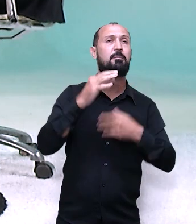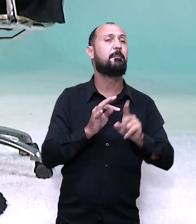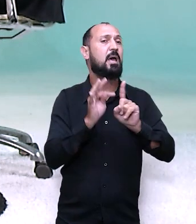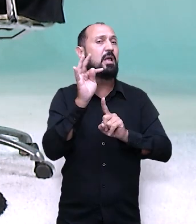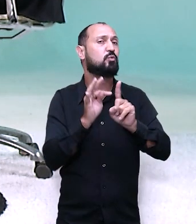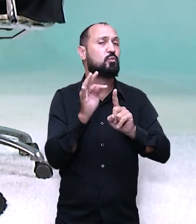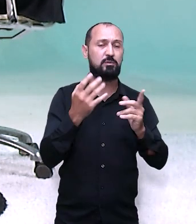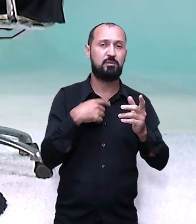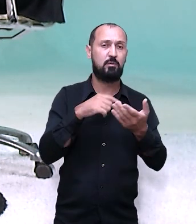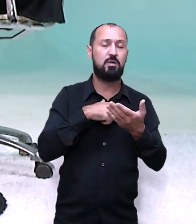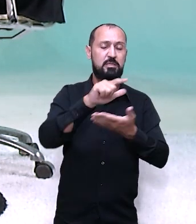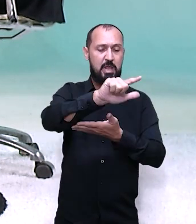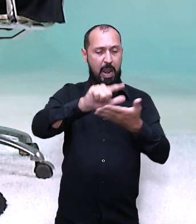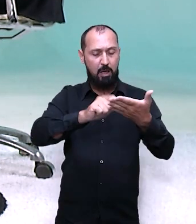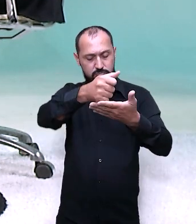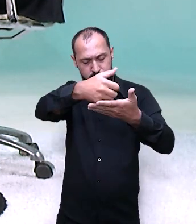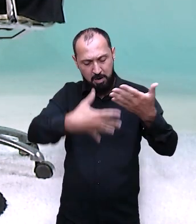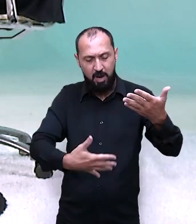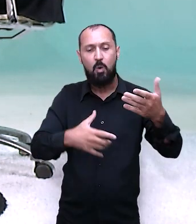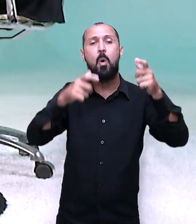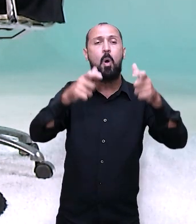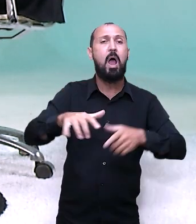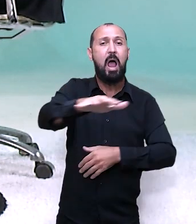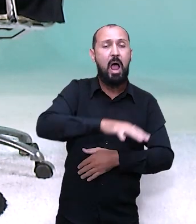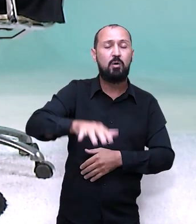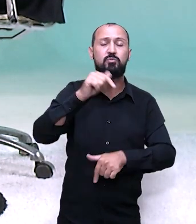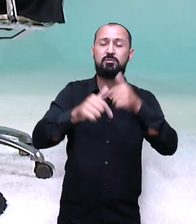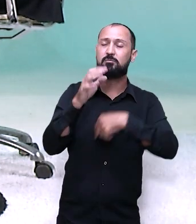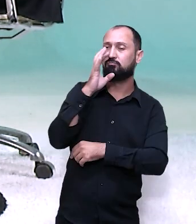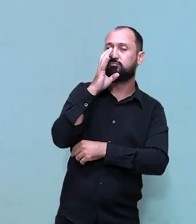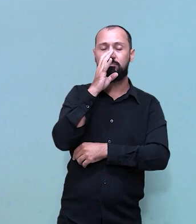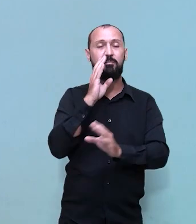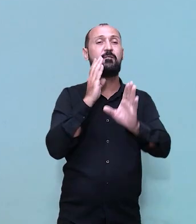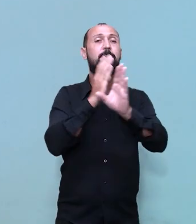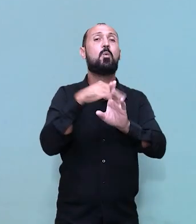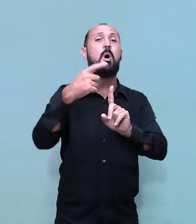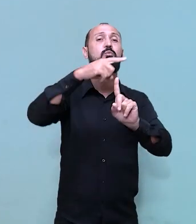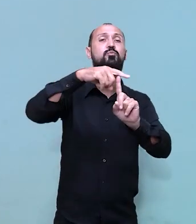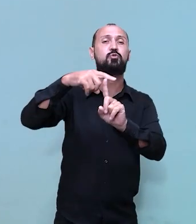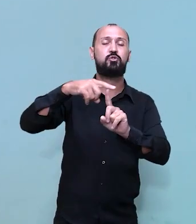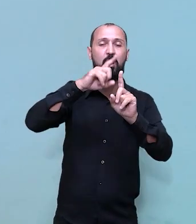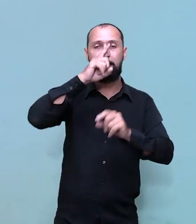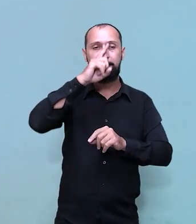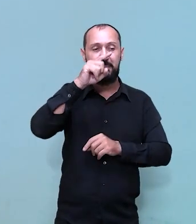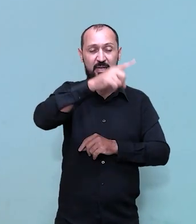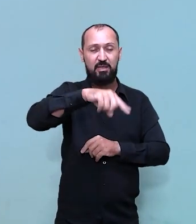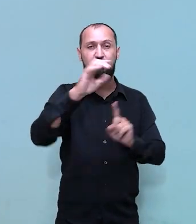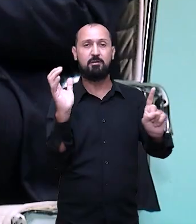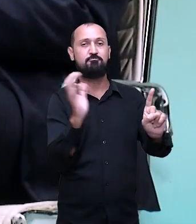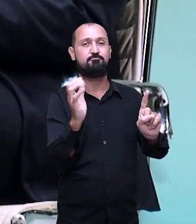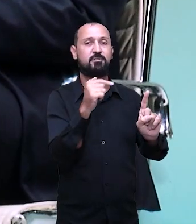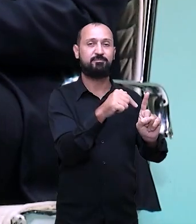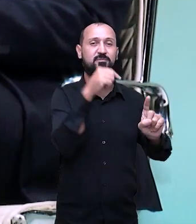que são emitidas pelo Ministério do Trabalho. NR são as normas? Normas regulamentadoras. Normas regulamentadoras do Ministério do